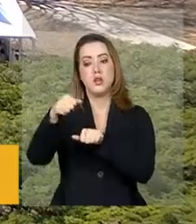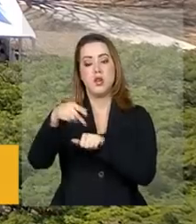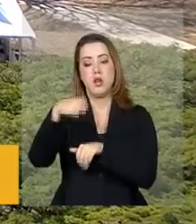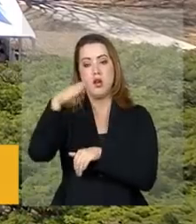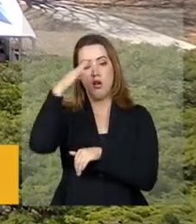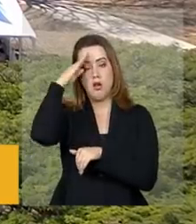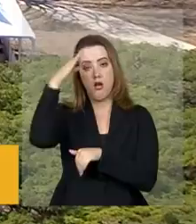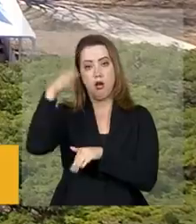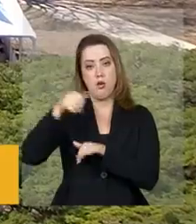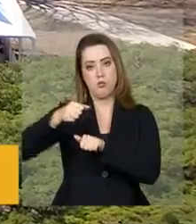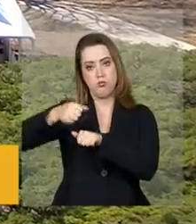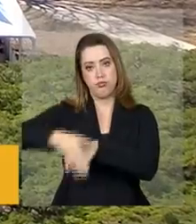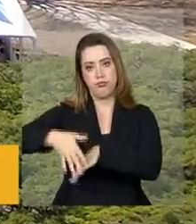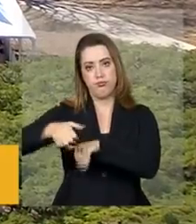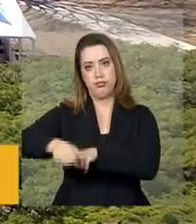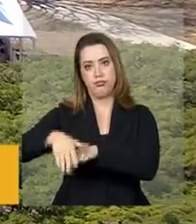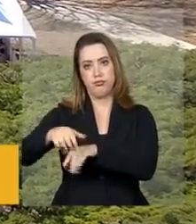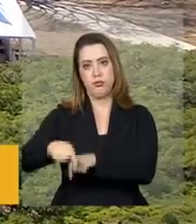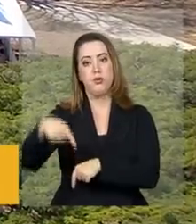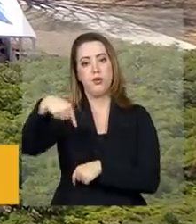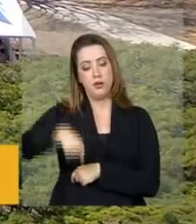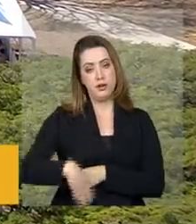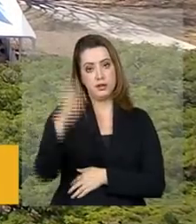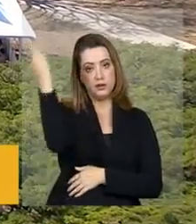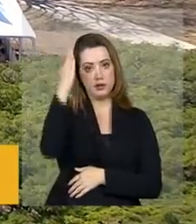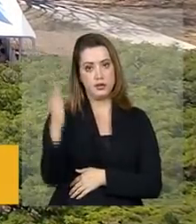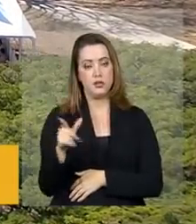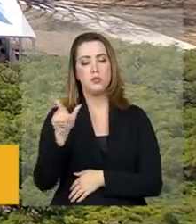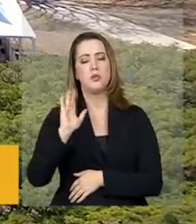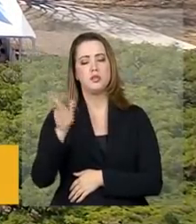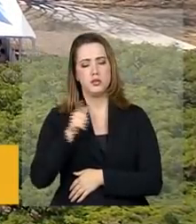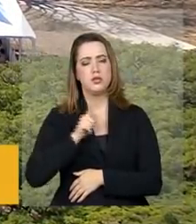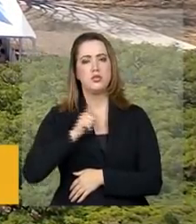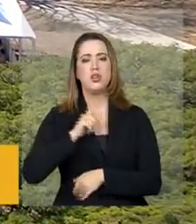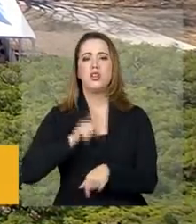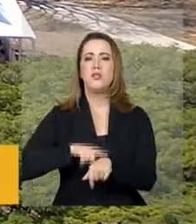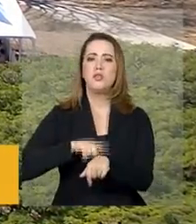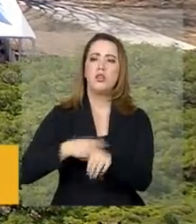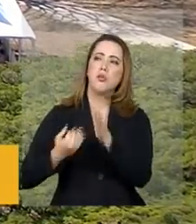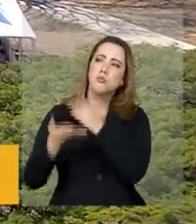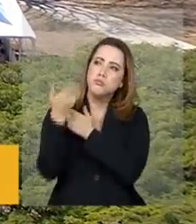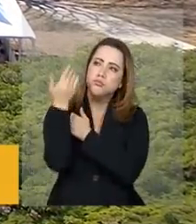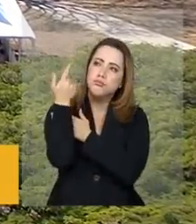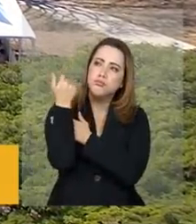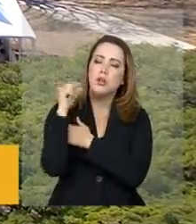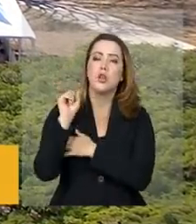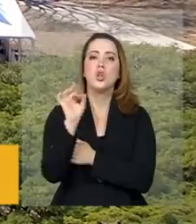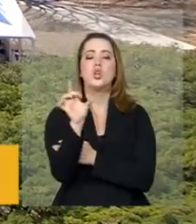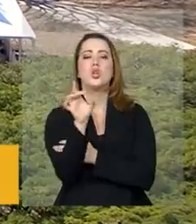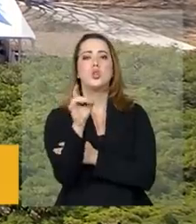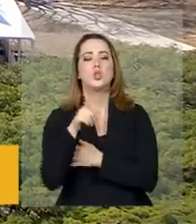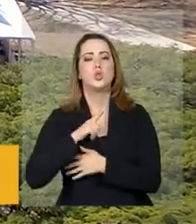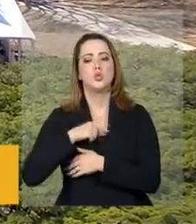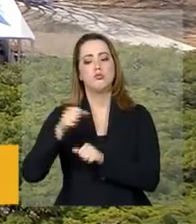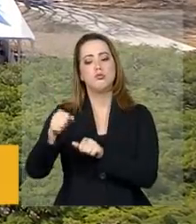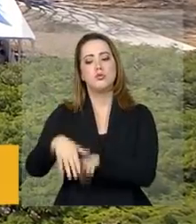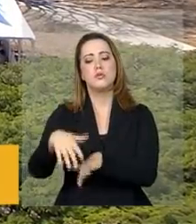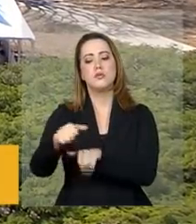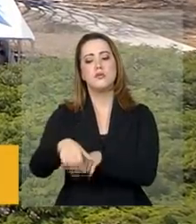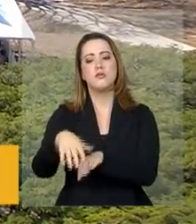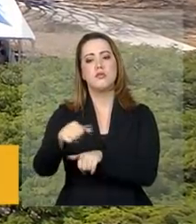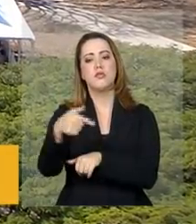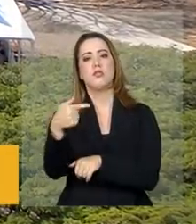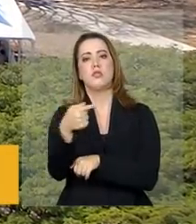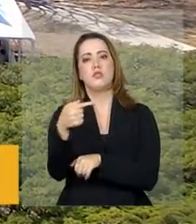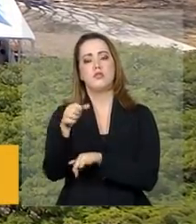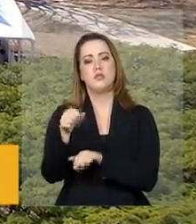Aqui no Brasil, já houve épocas dessa, que também era o desfile de 7 de setembro, basicamente